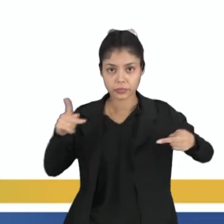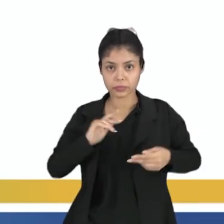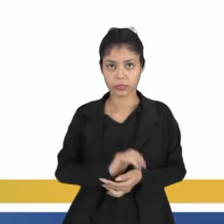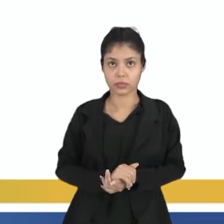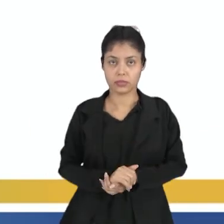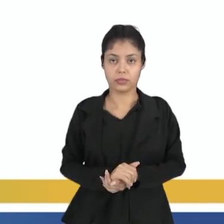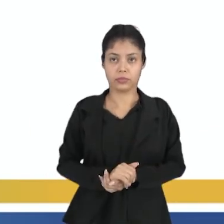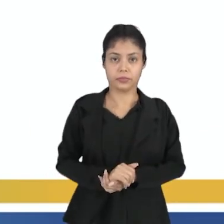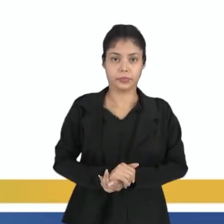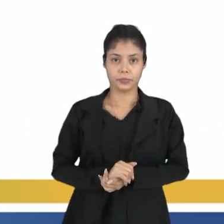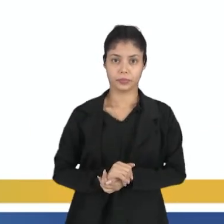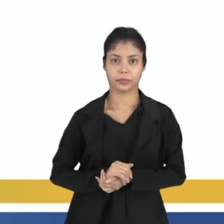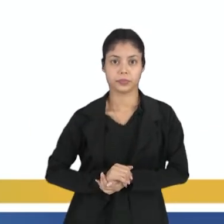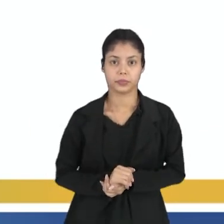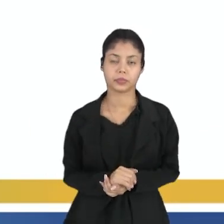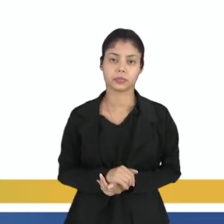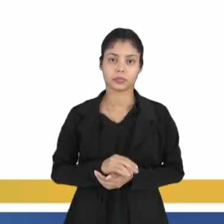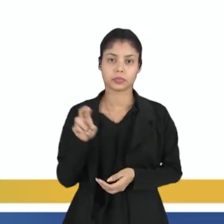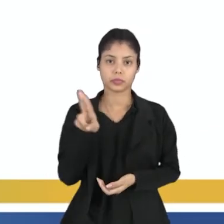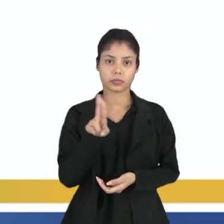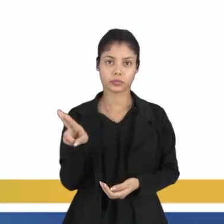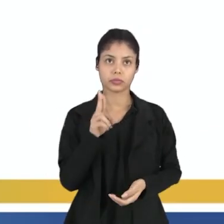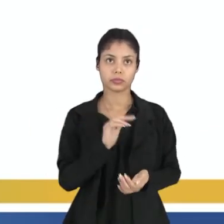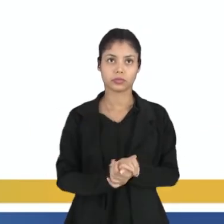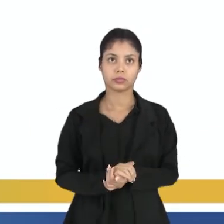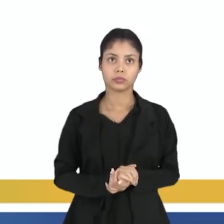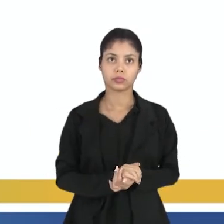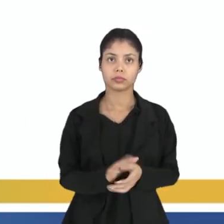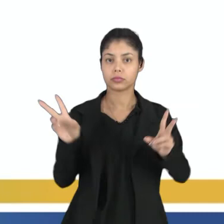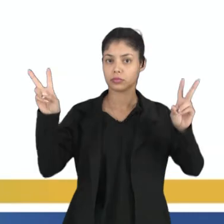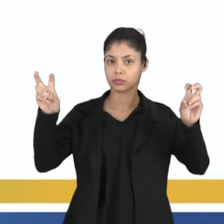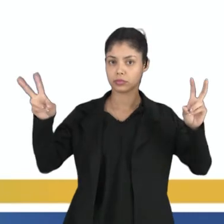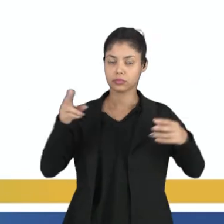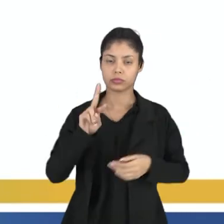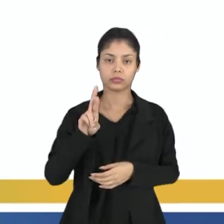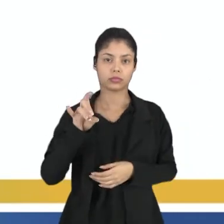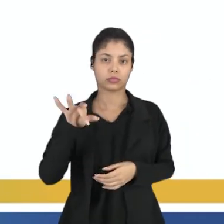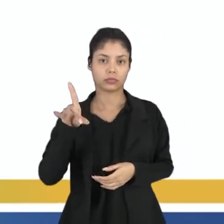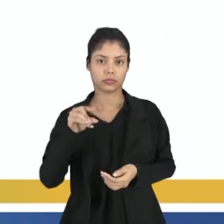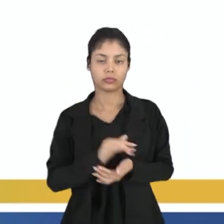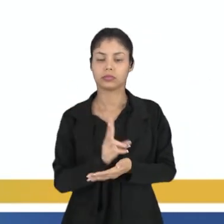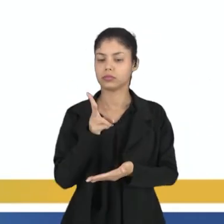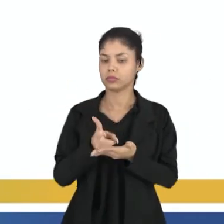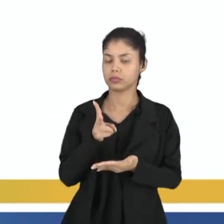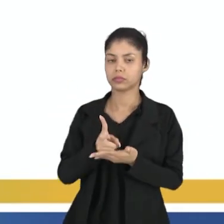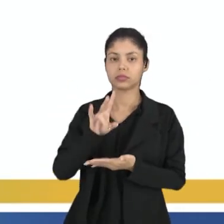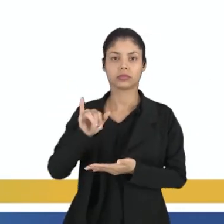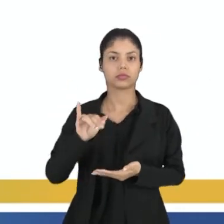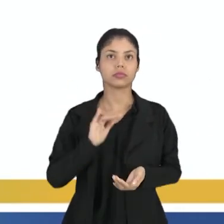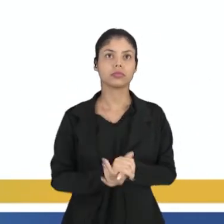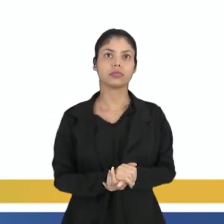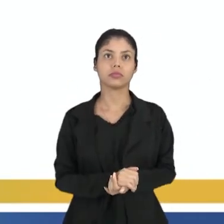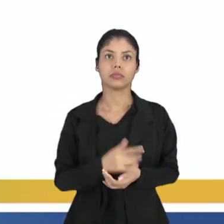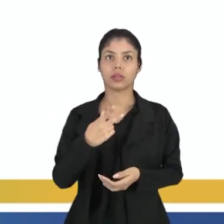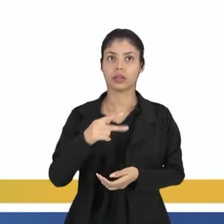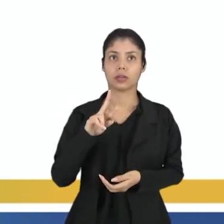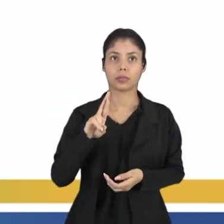A relação na regência nominal do nome com o seu termo regido sempre vai ser intermediado por